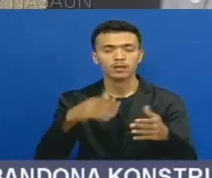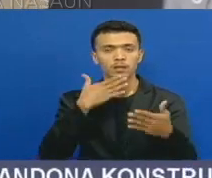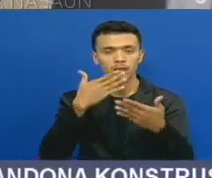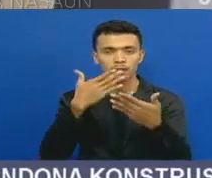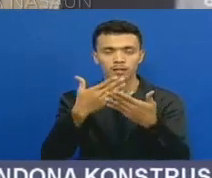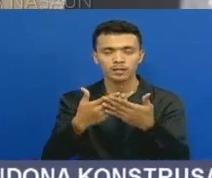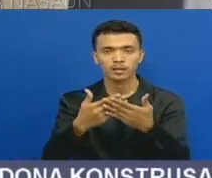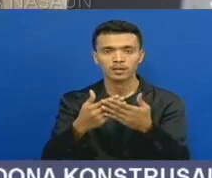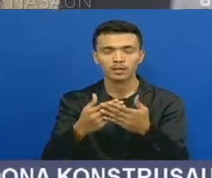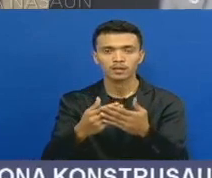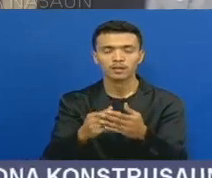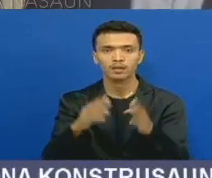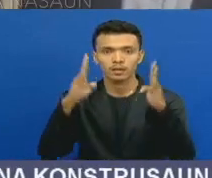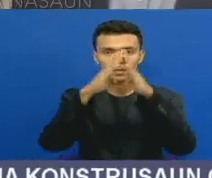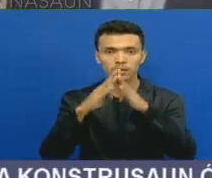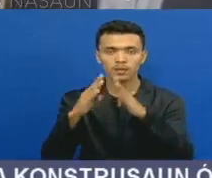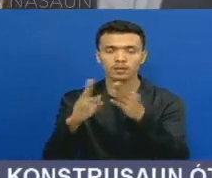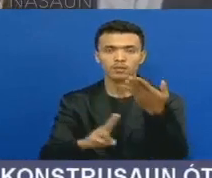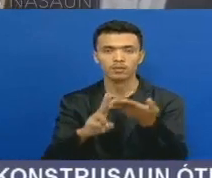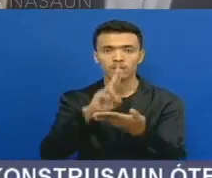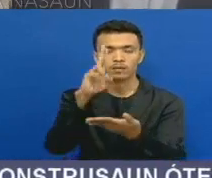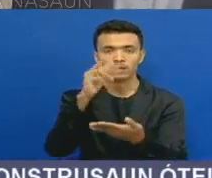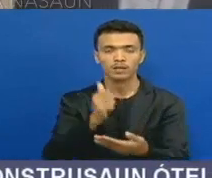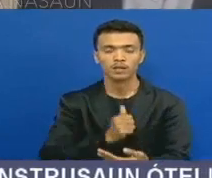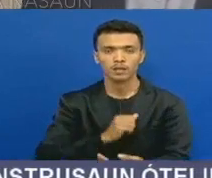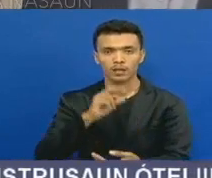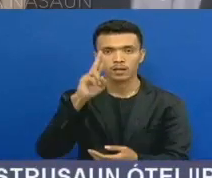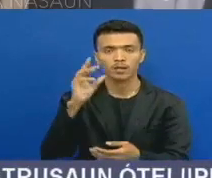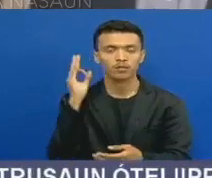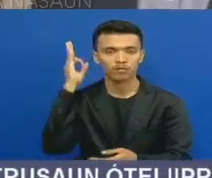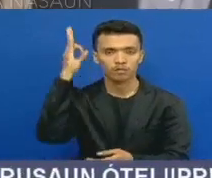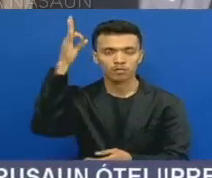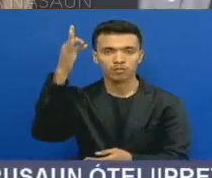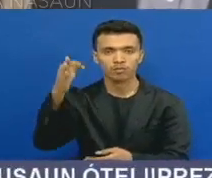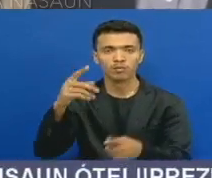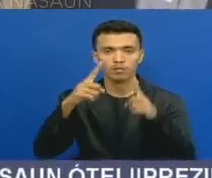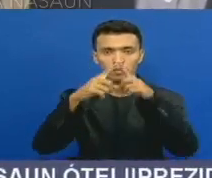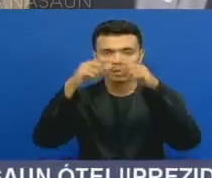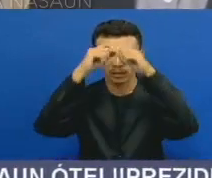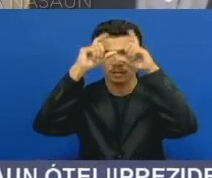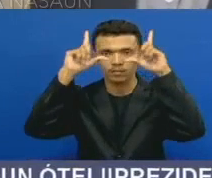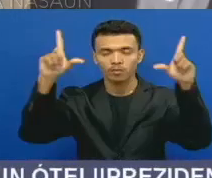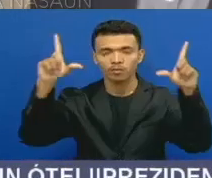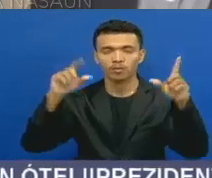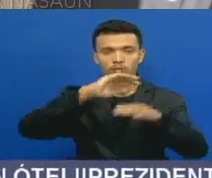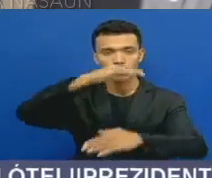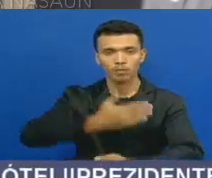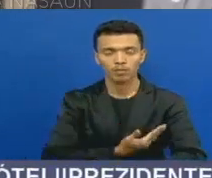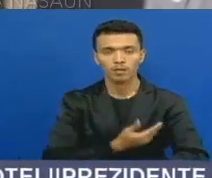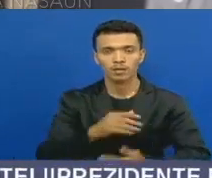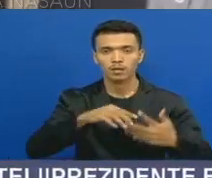projeto ida ne cidade universitária Aileu, cidade de futuro Batimoruan, e Liliu ba ema